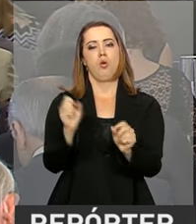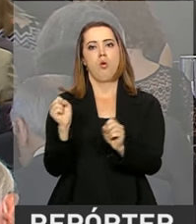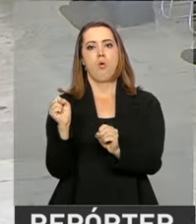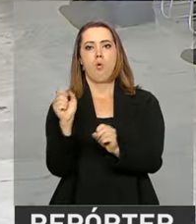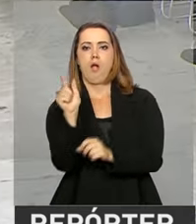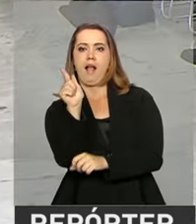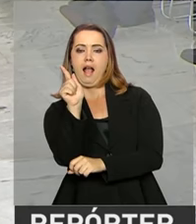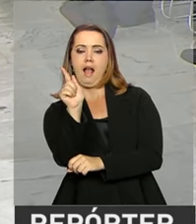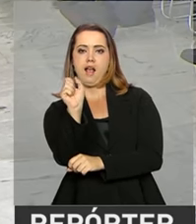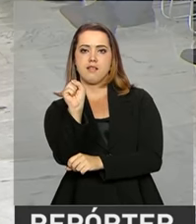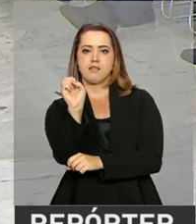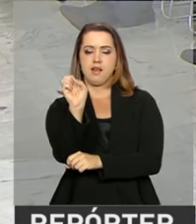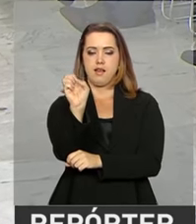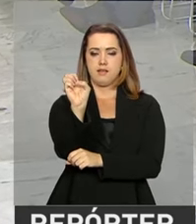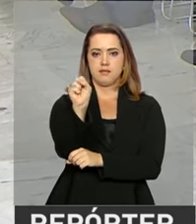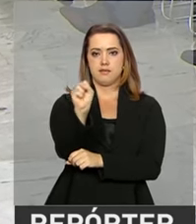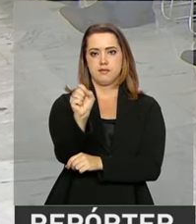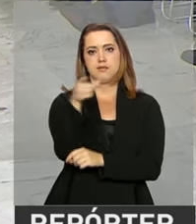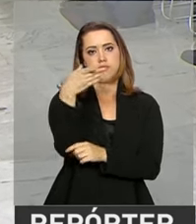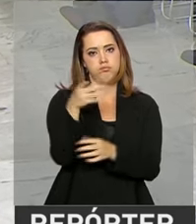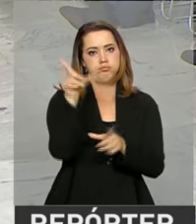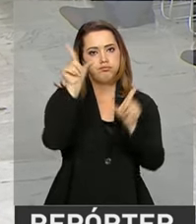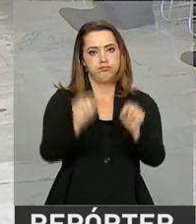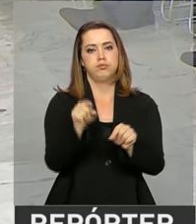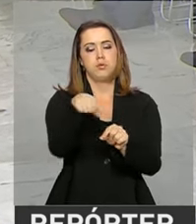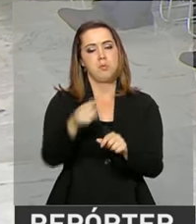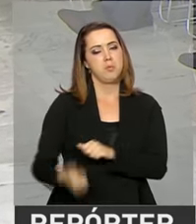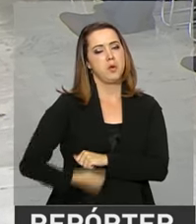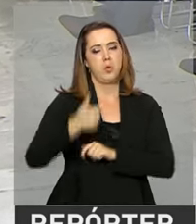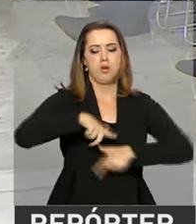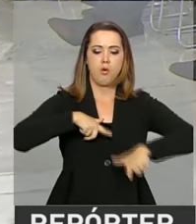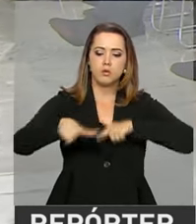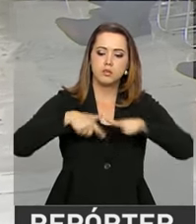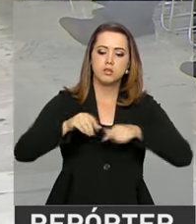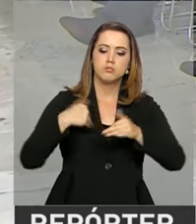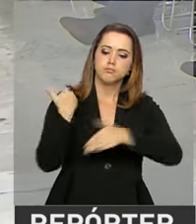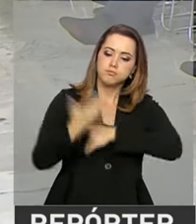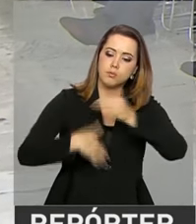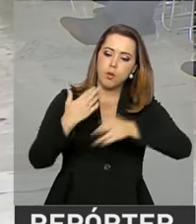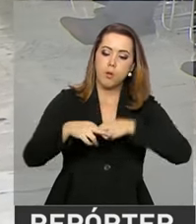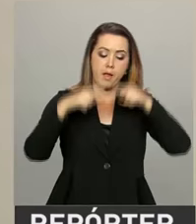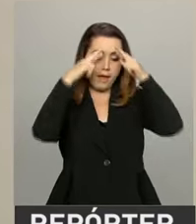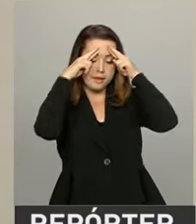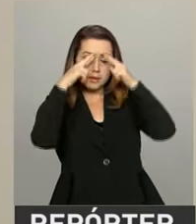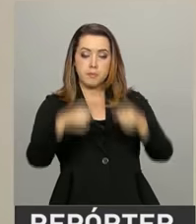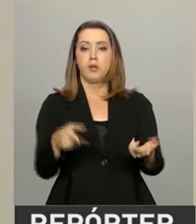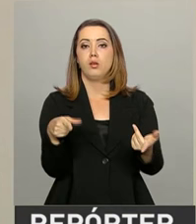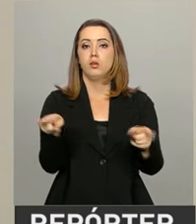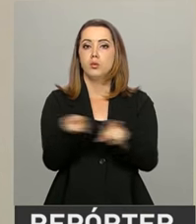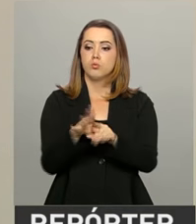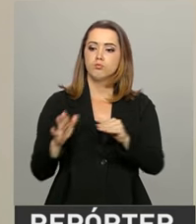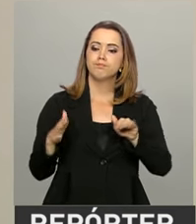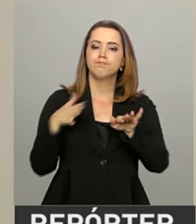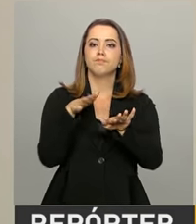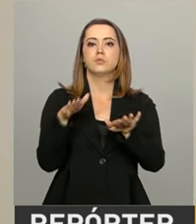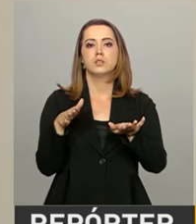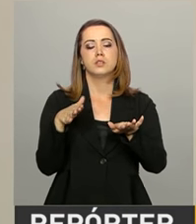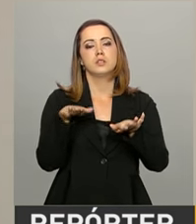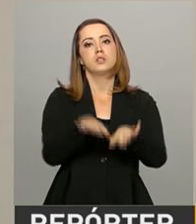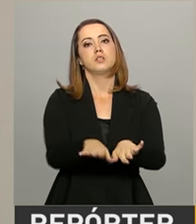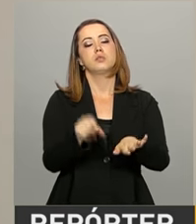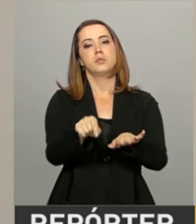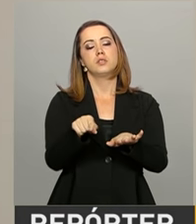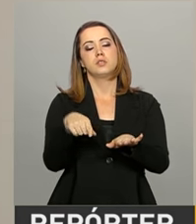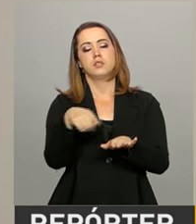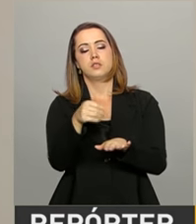gerará empregos qualificados e disseminará uma cultura de respeito e integração ao meio ambiente.